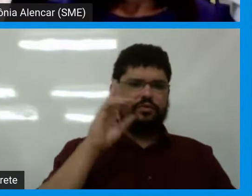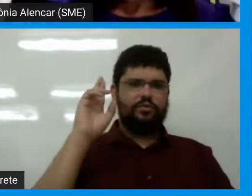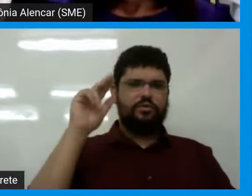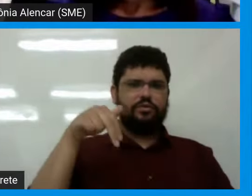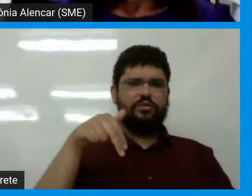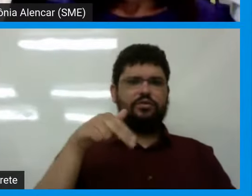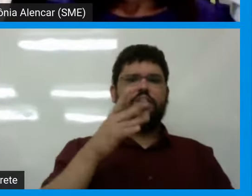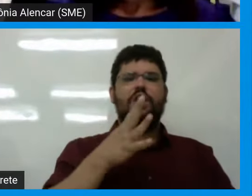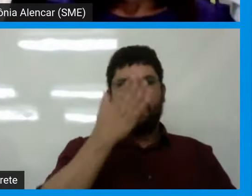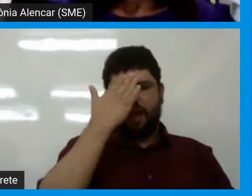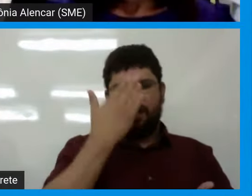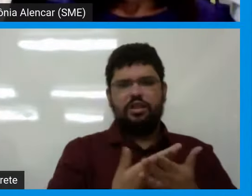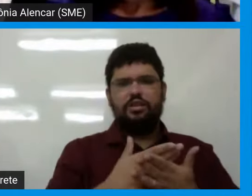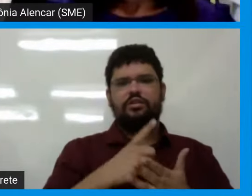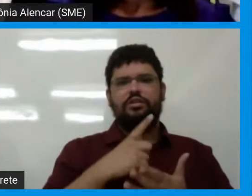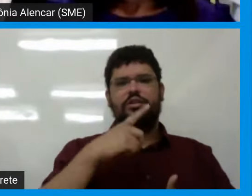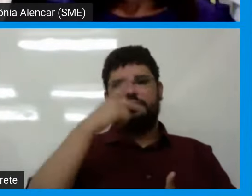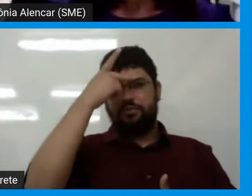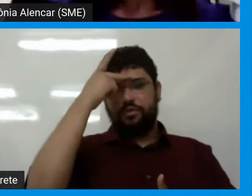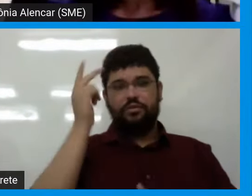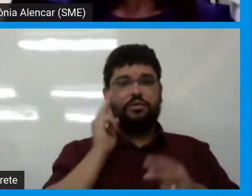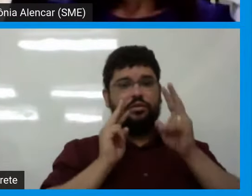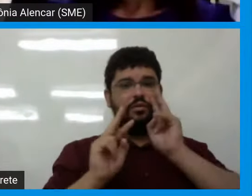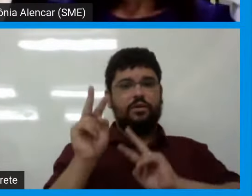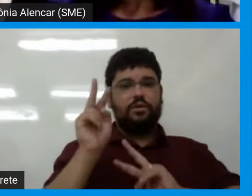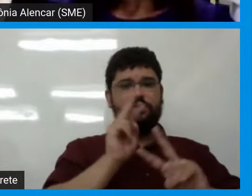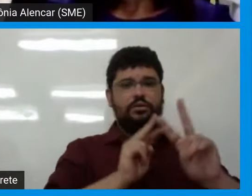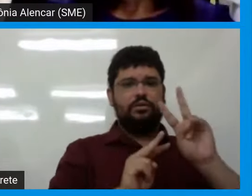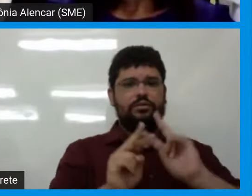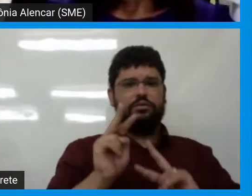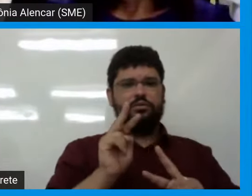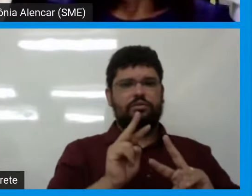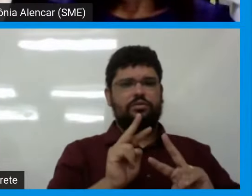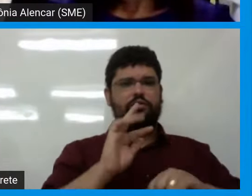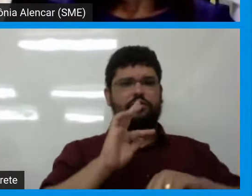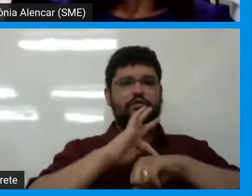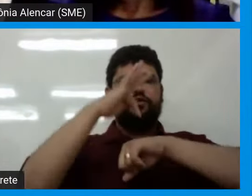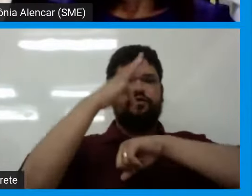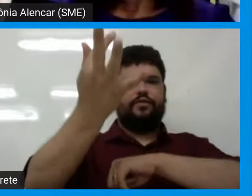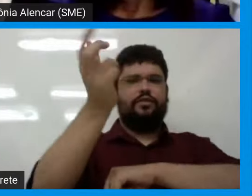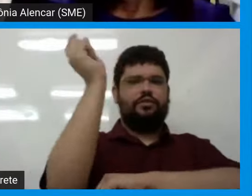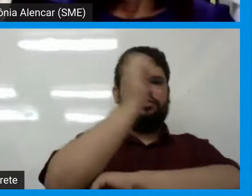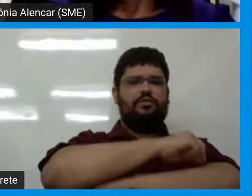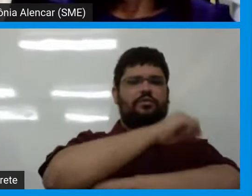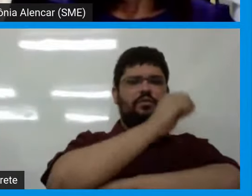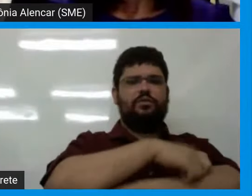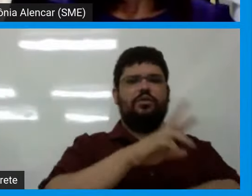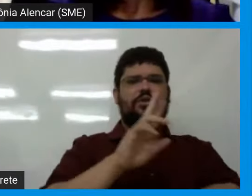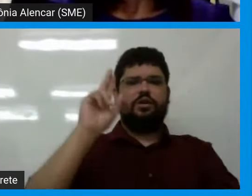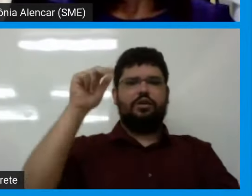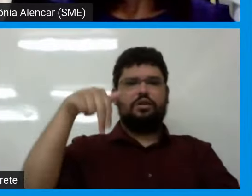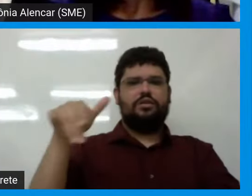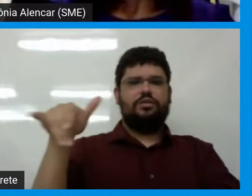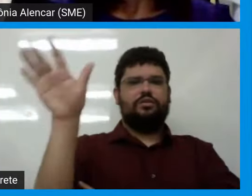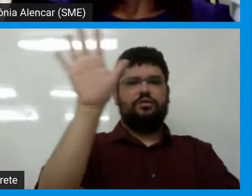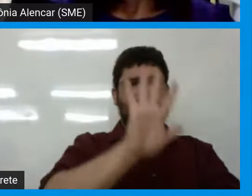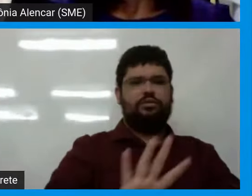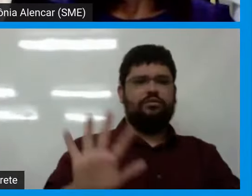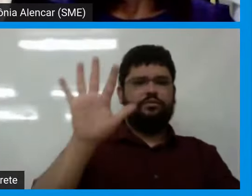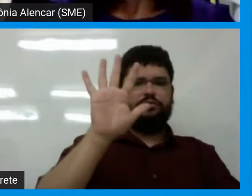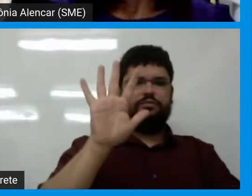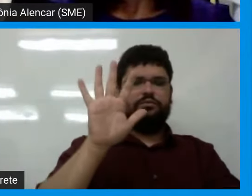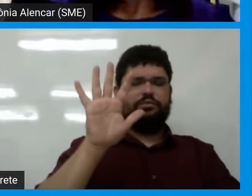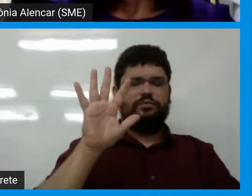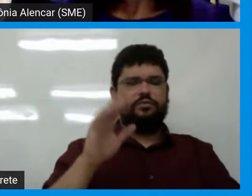acredito que tem gente nos ouvindo, né, fora do município de Mossoró, né, todo o estado do Rio Grande do Norte está apreciando e